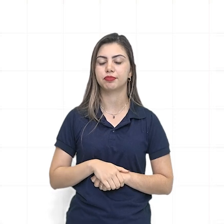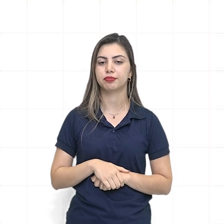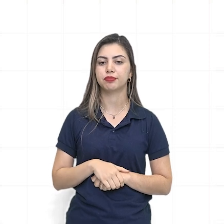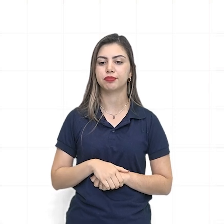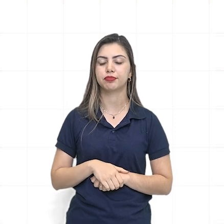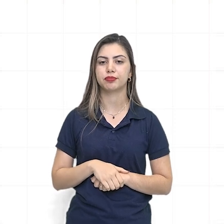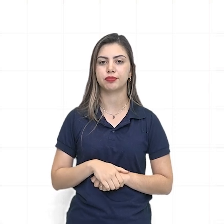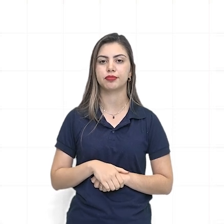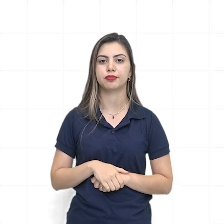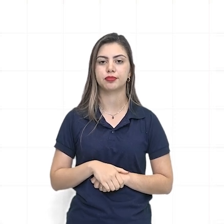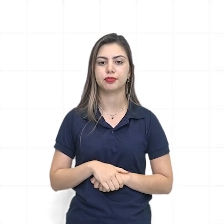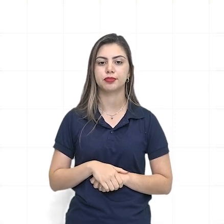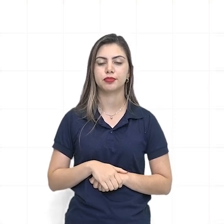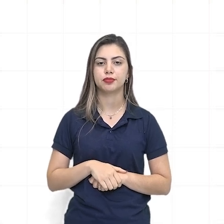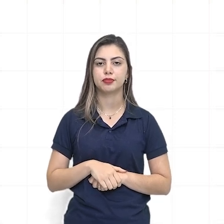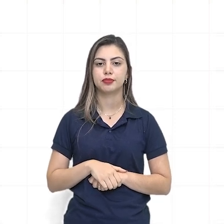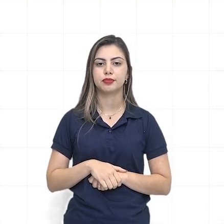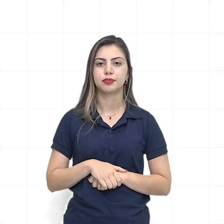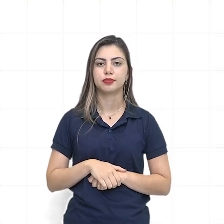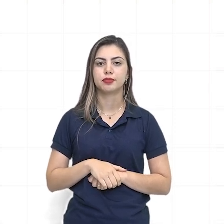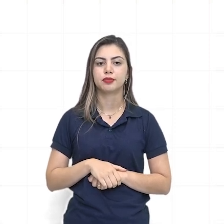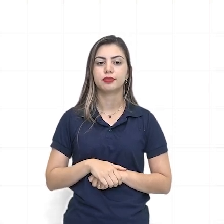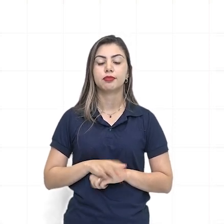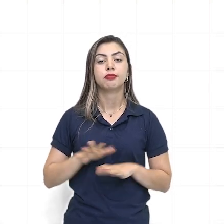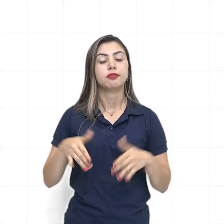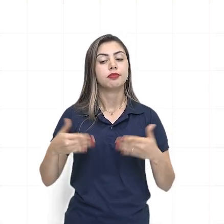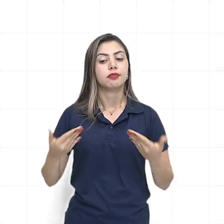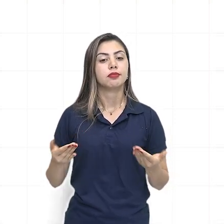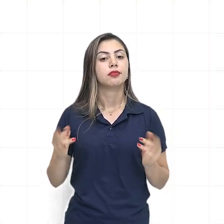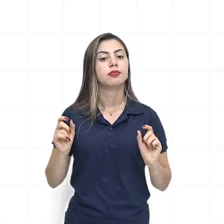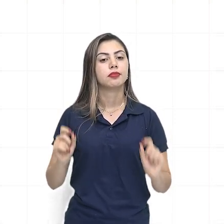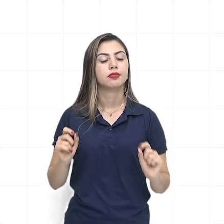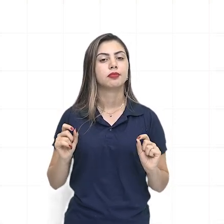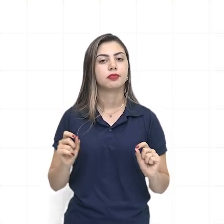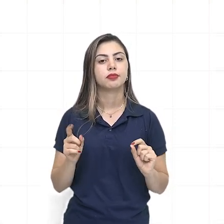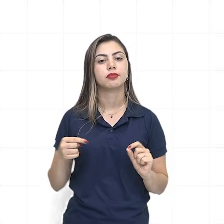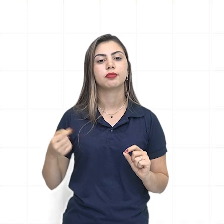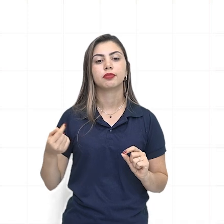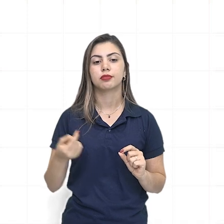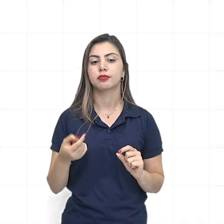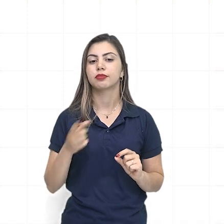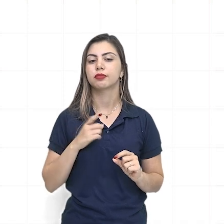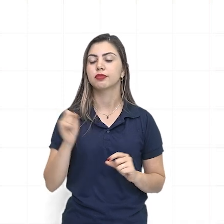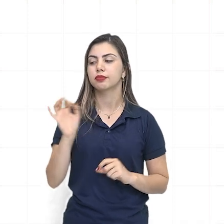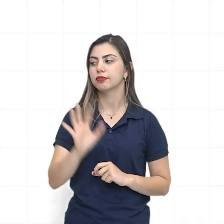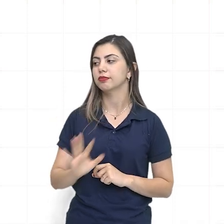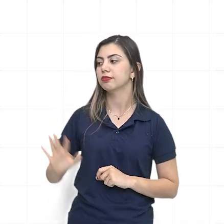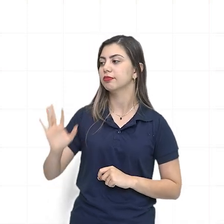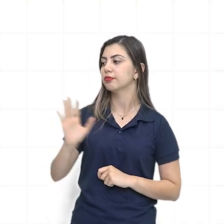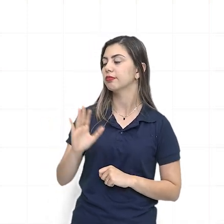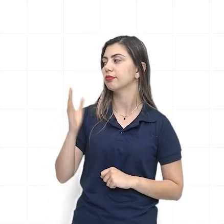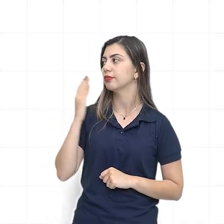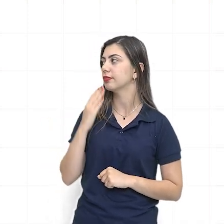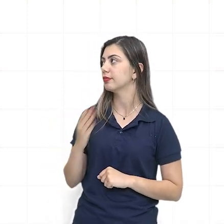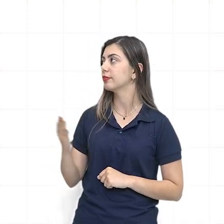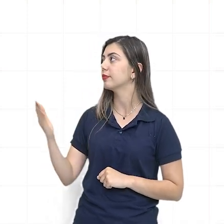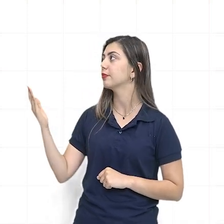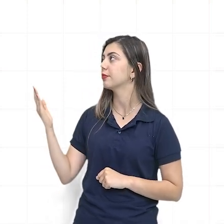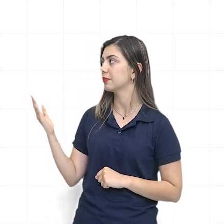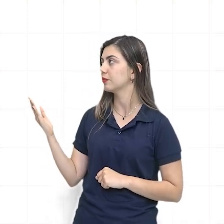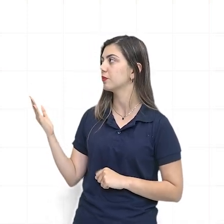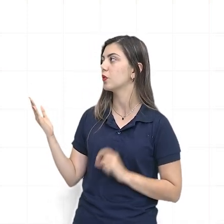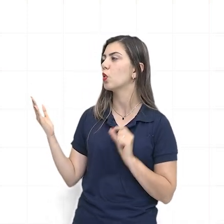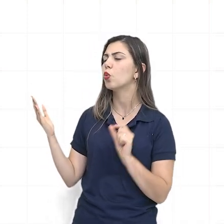importante na história. E aqui, temos um mapa